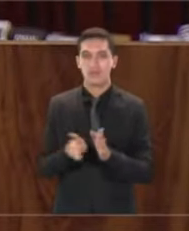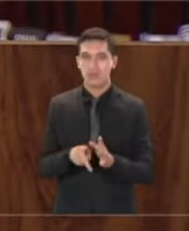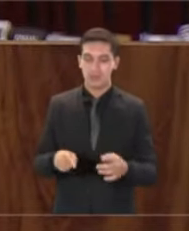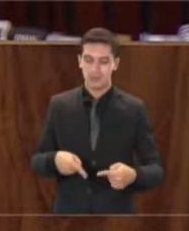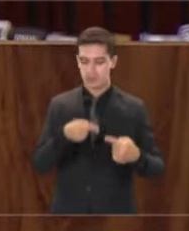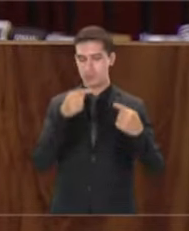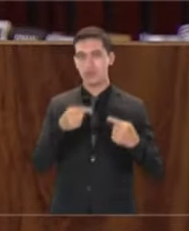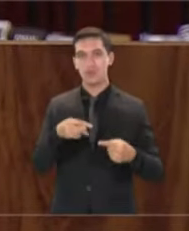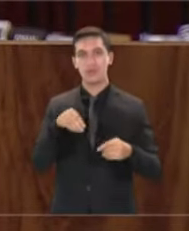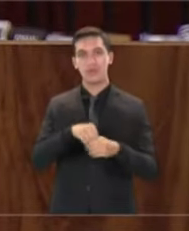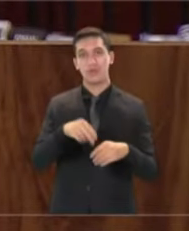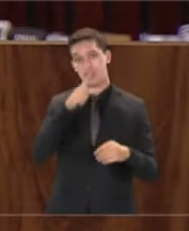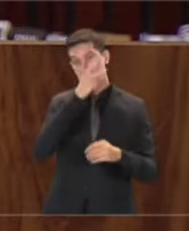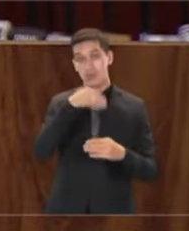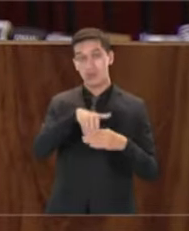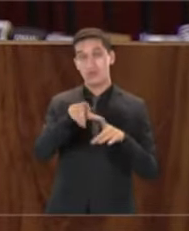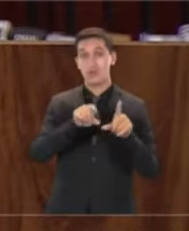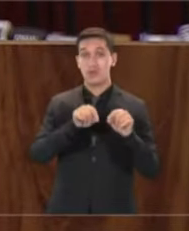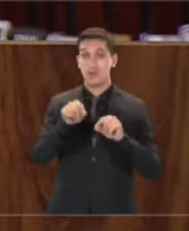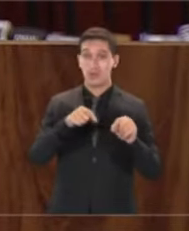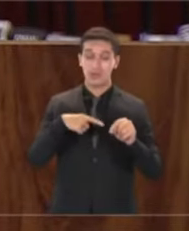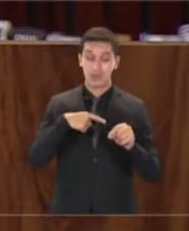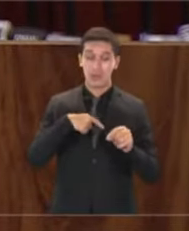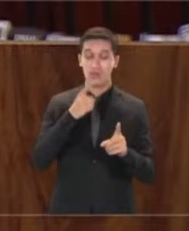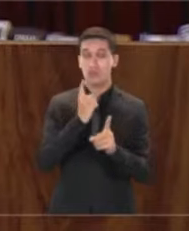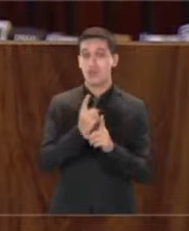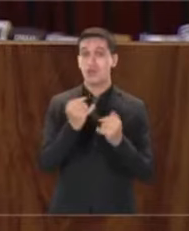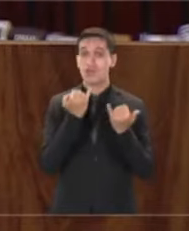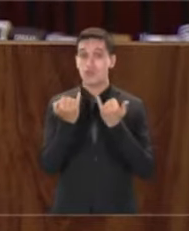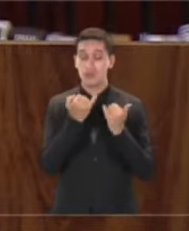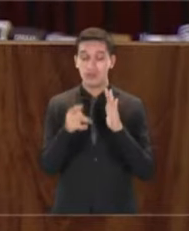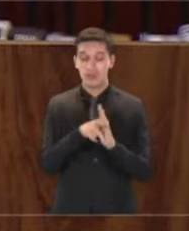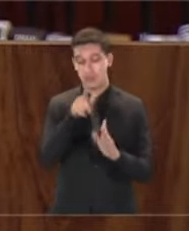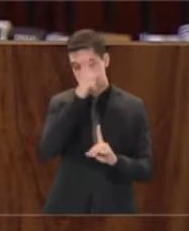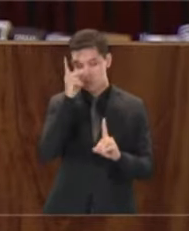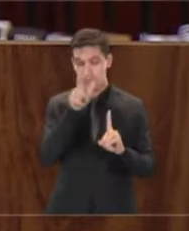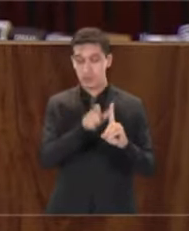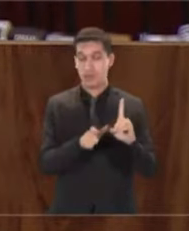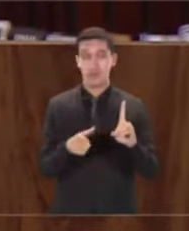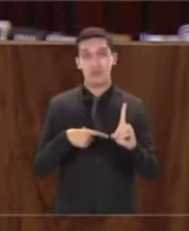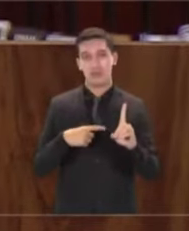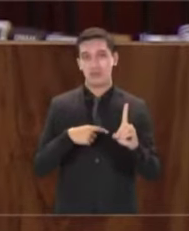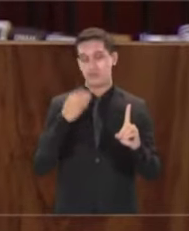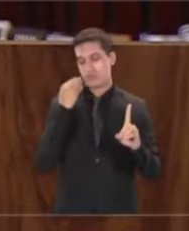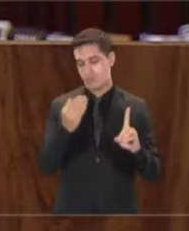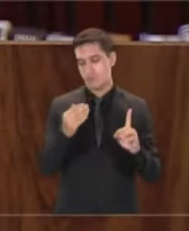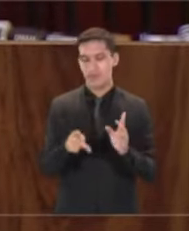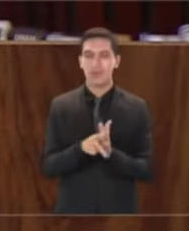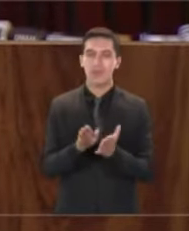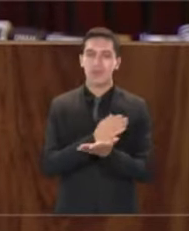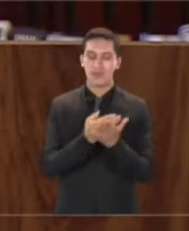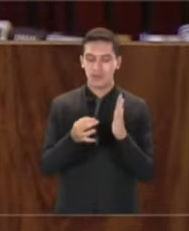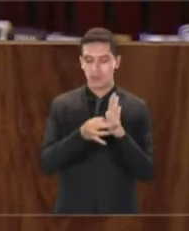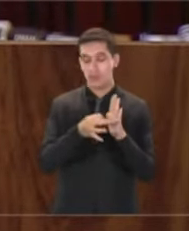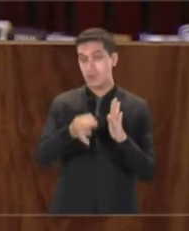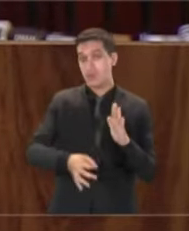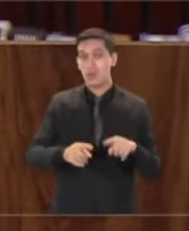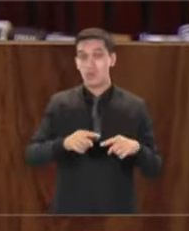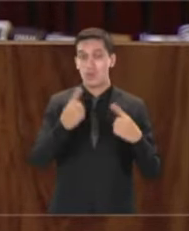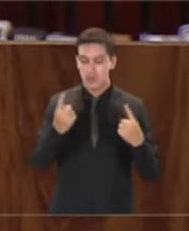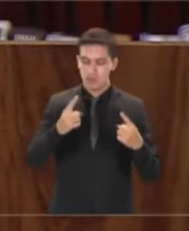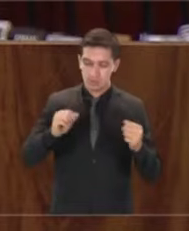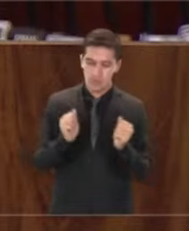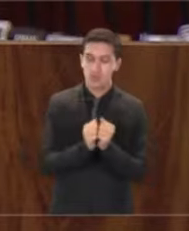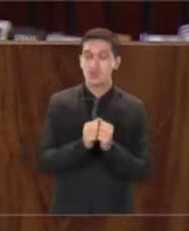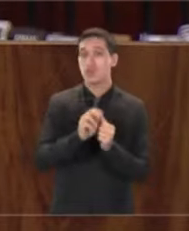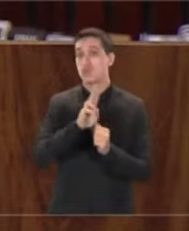o eleitor, que tenciona acessar informações de determinado candidato, porém se vê diante de sugestões que, embora associadas ao